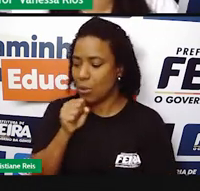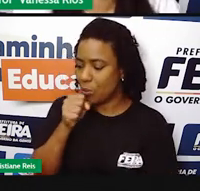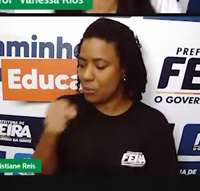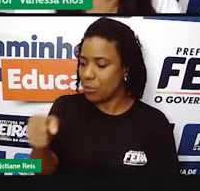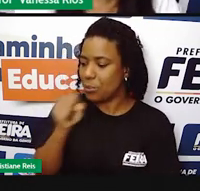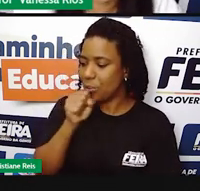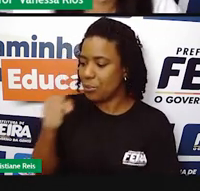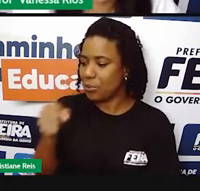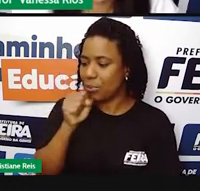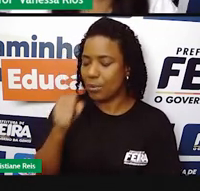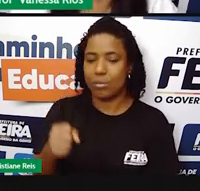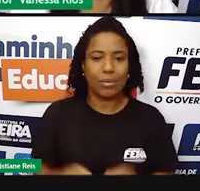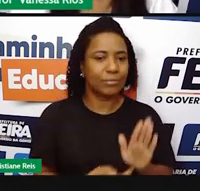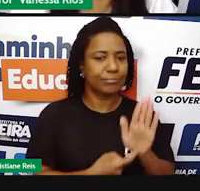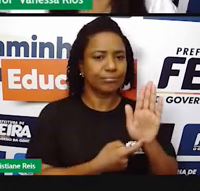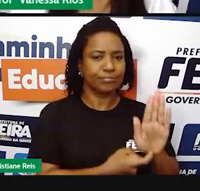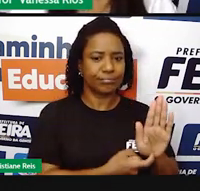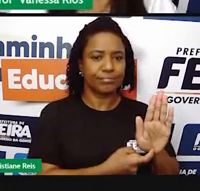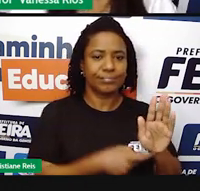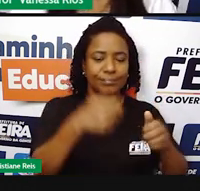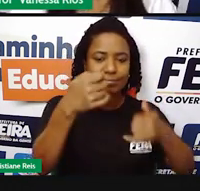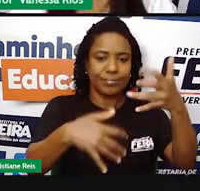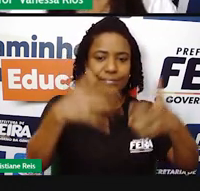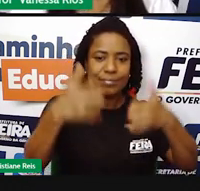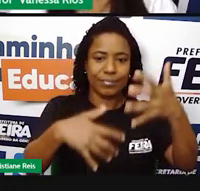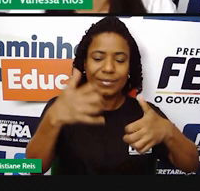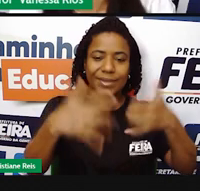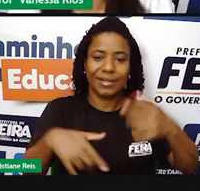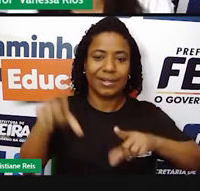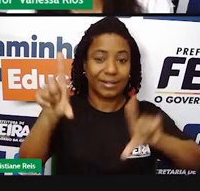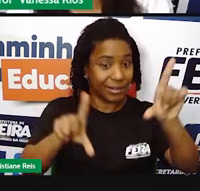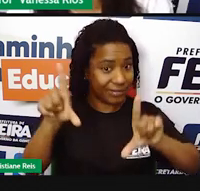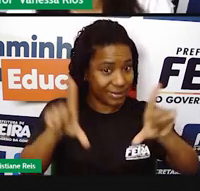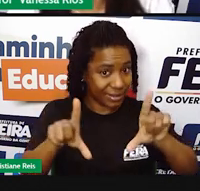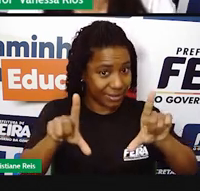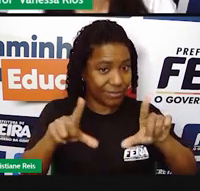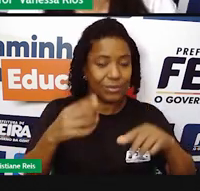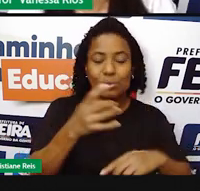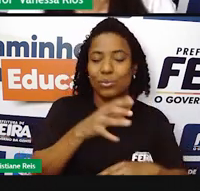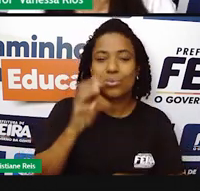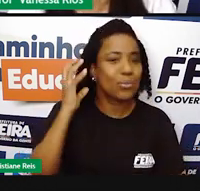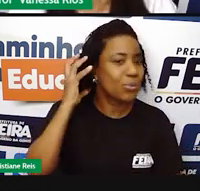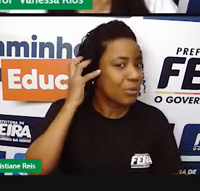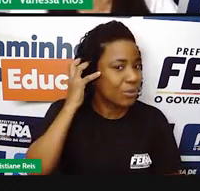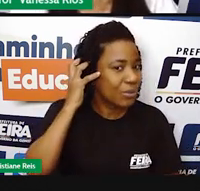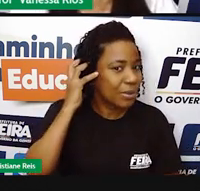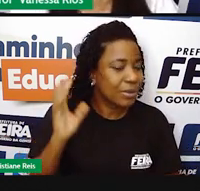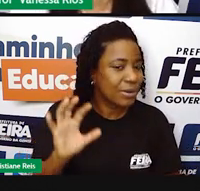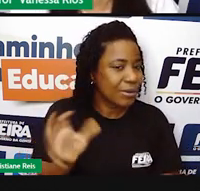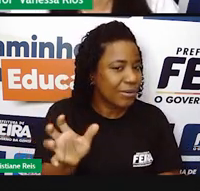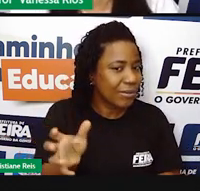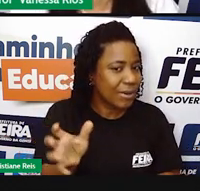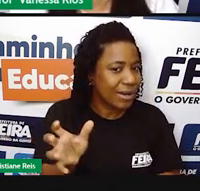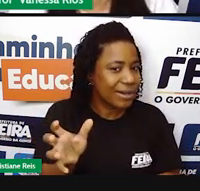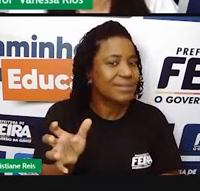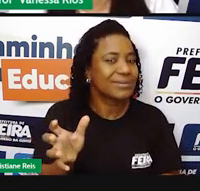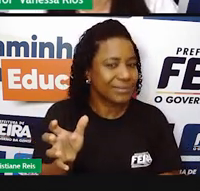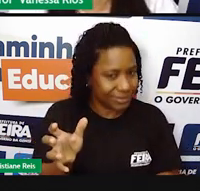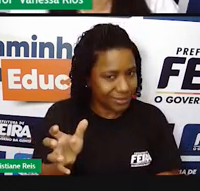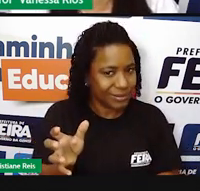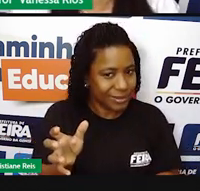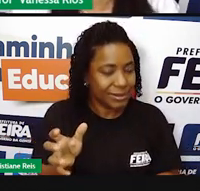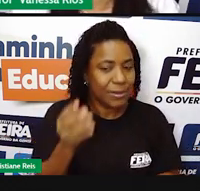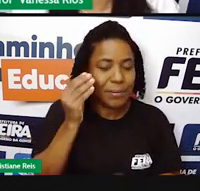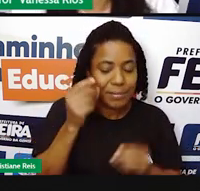pelo apresentador do jornal, na televisão, na internet ou no rádio, precisa aí de